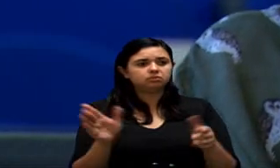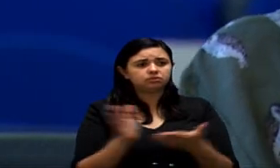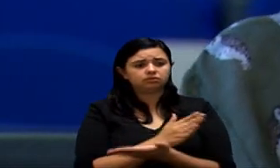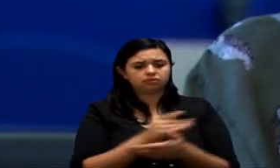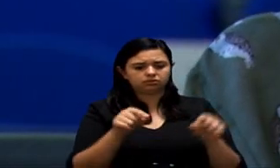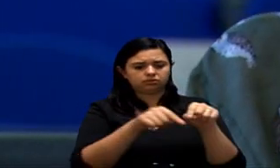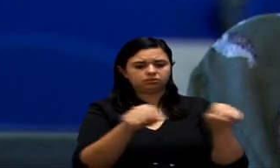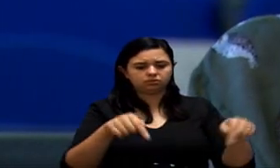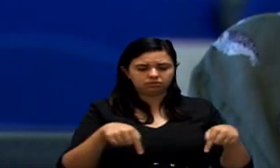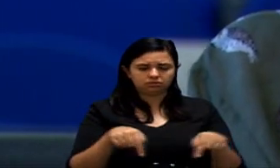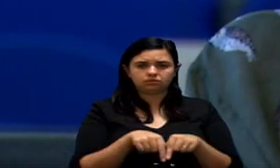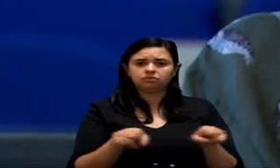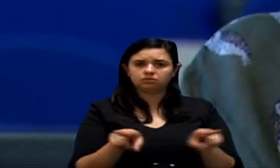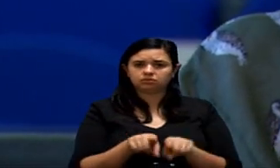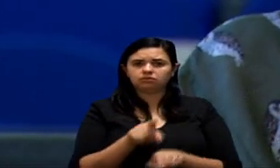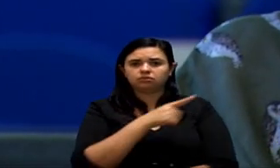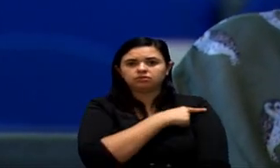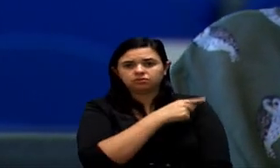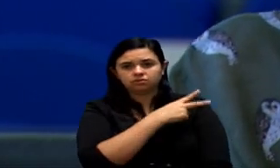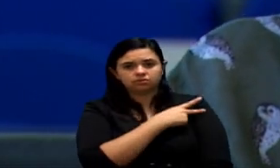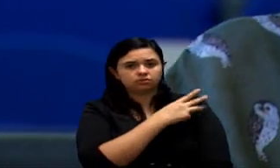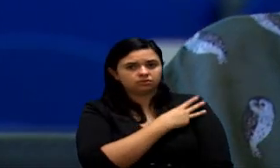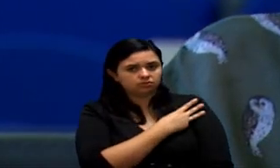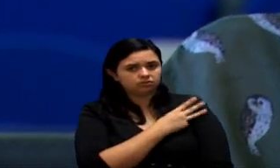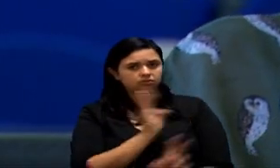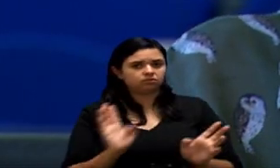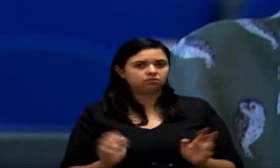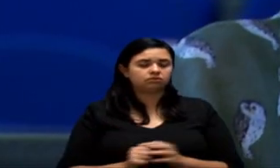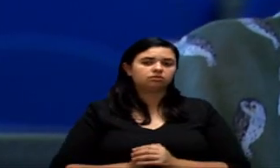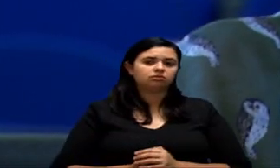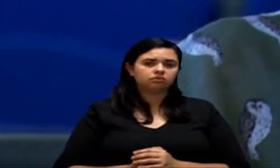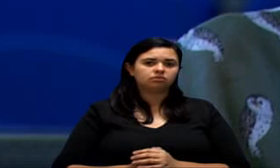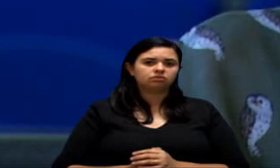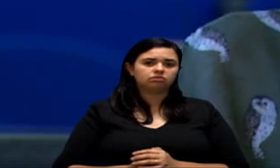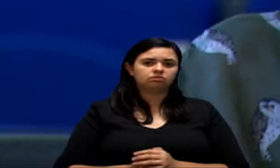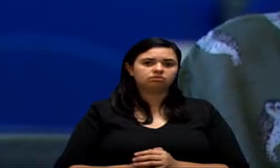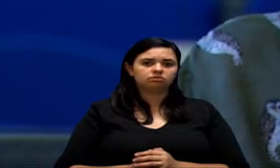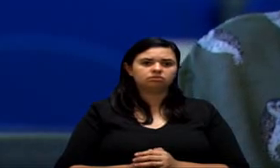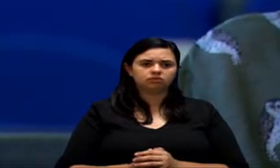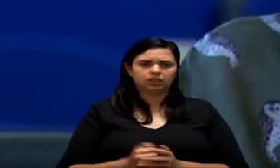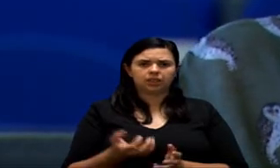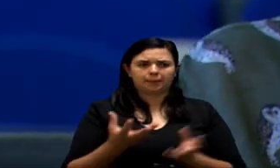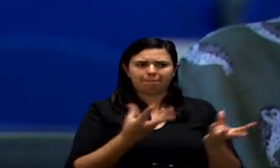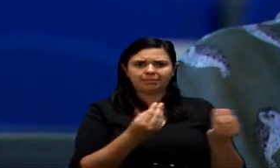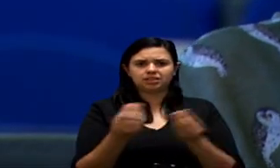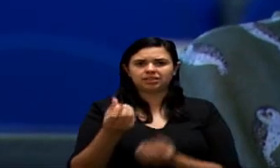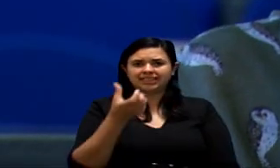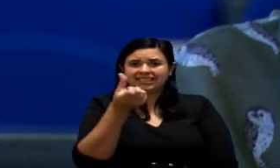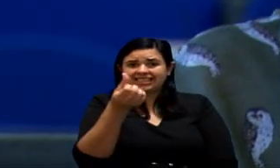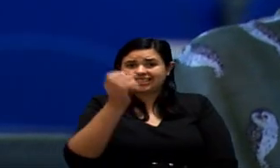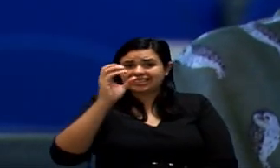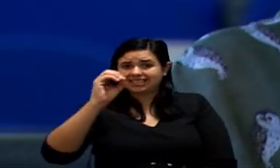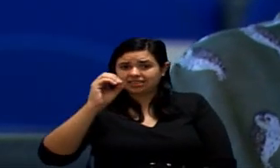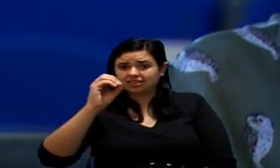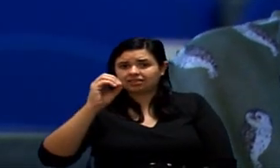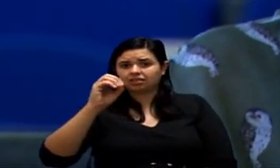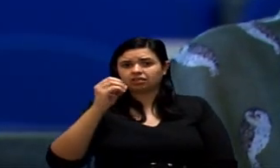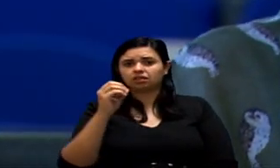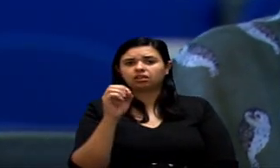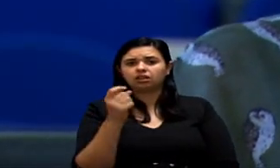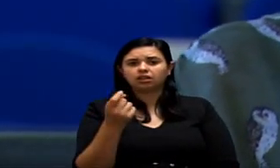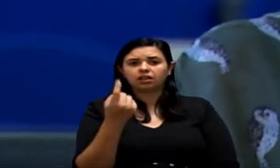têm do ensino médio. Mas é um número, né, grande, 60 mil, quase 61